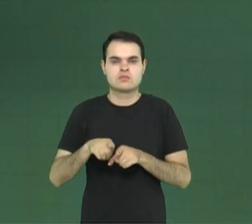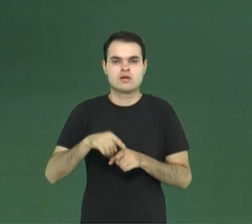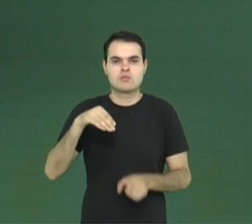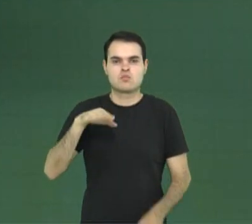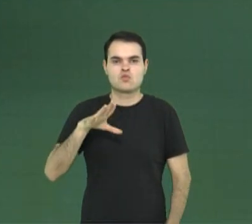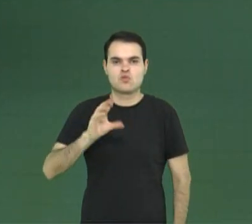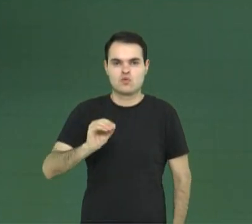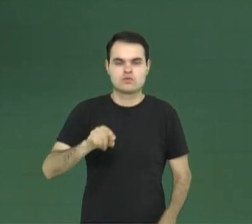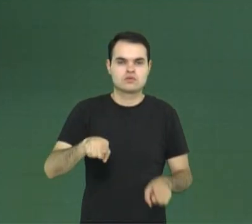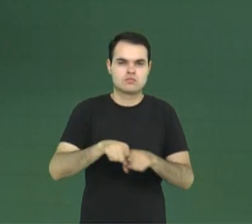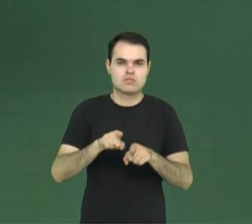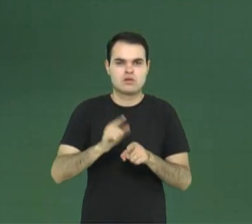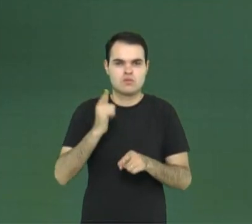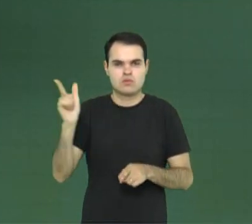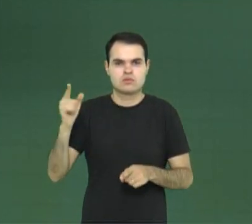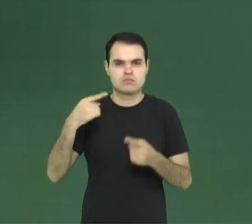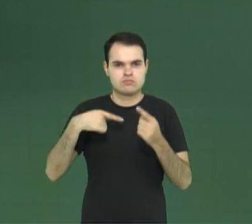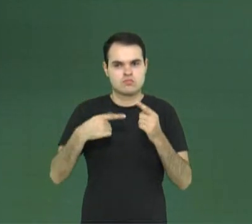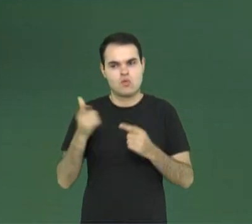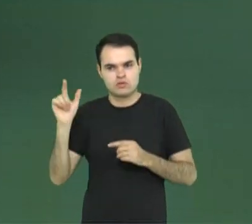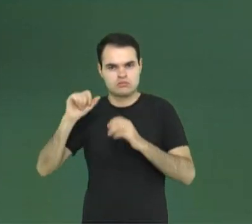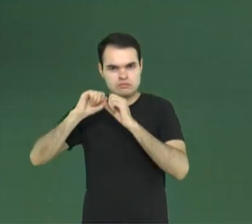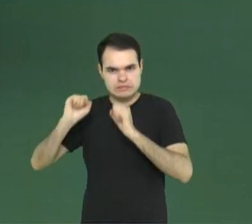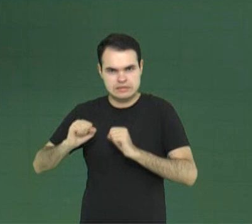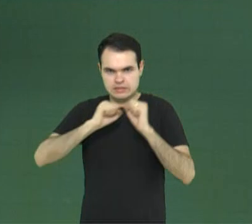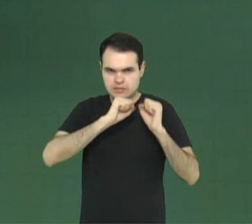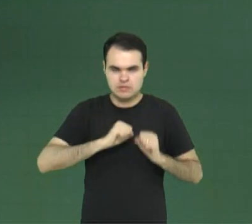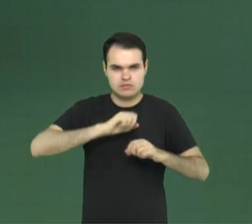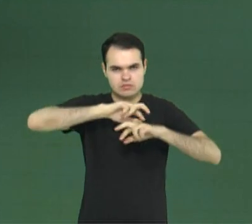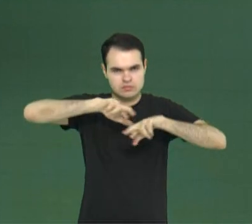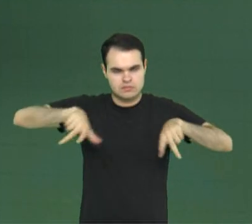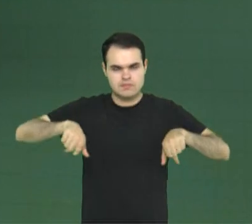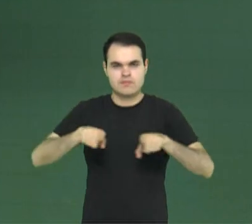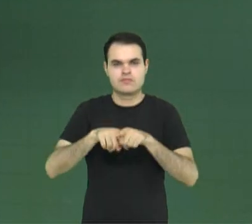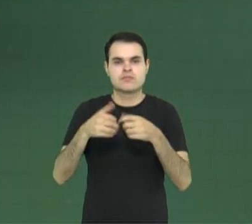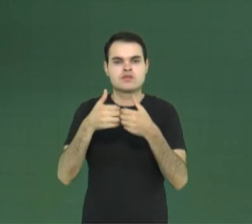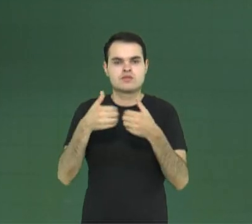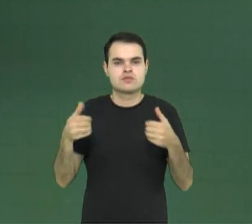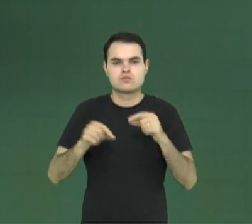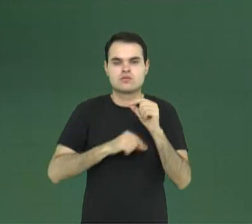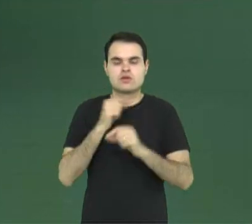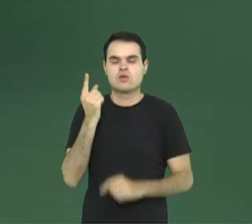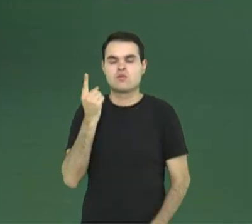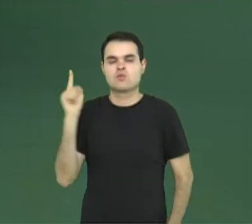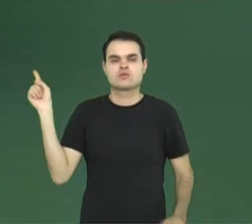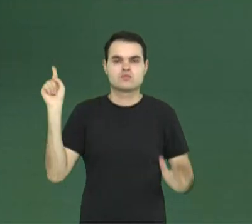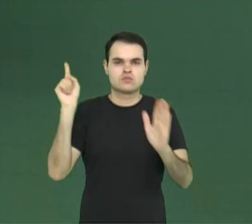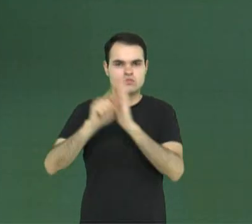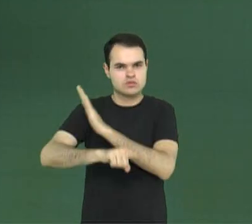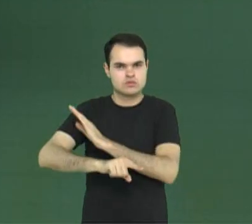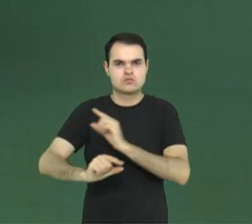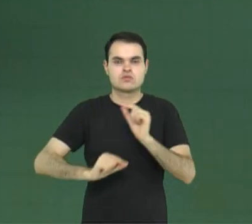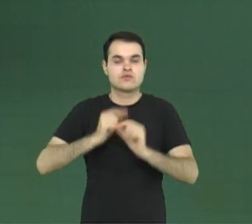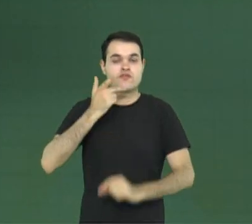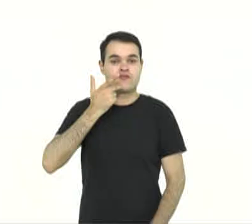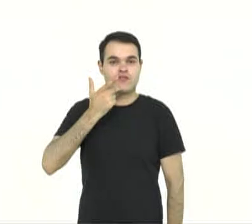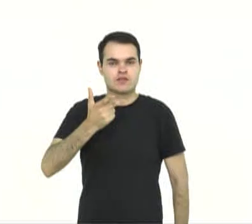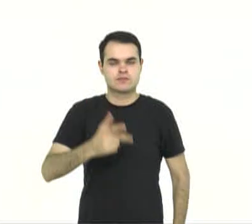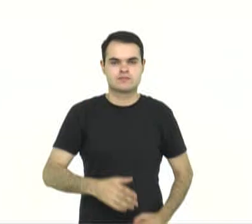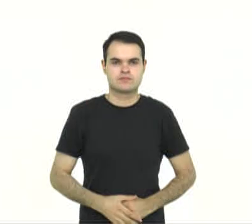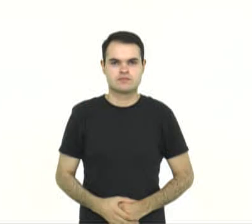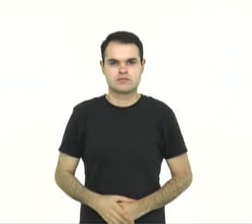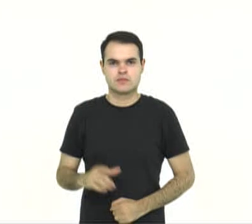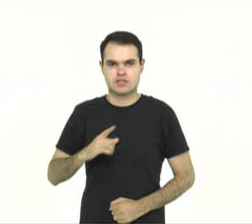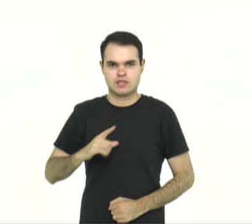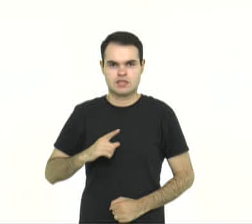essas outras excretas que são eliminadas pelos outros sistemas aí. E o que eu trouxe para vocês aqui? O nosso último quiz. O que ele está dizendo? Além